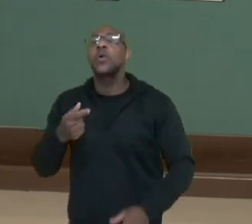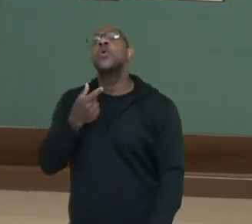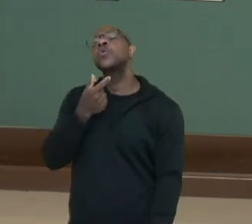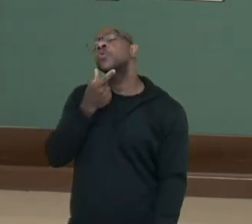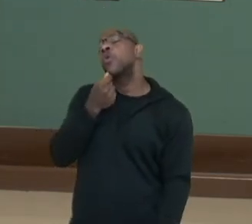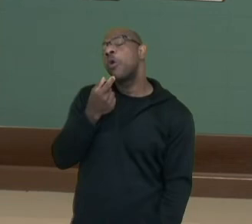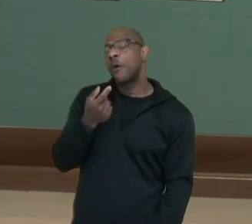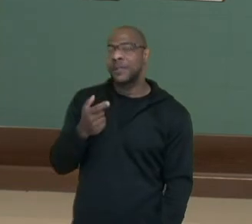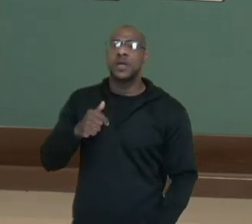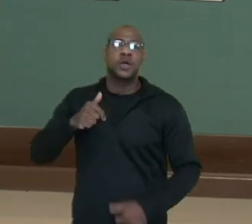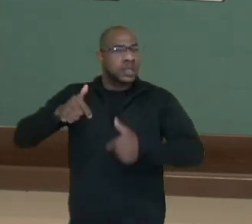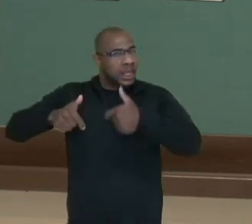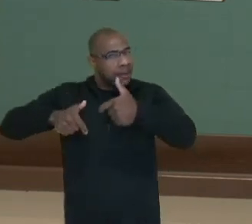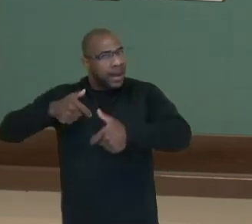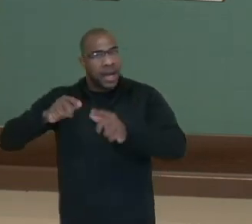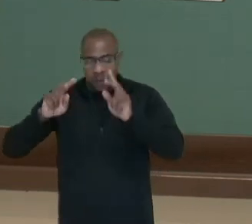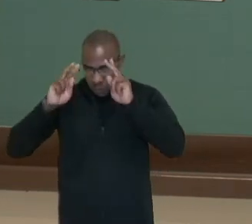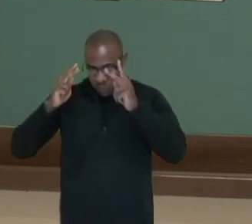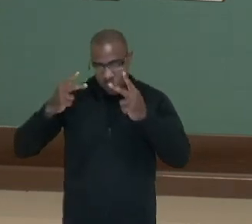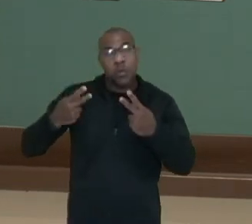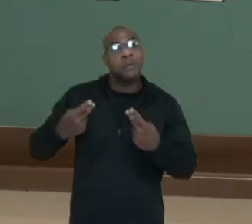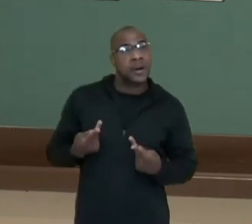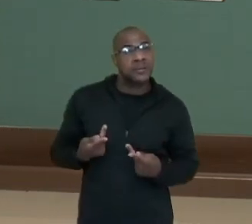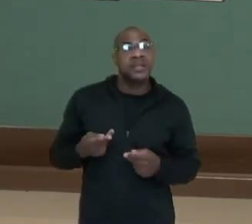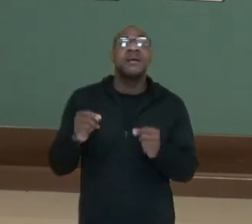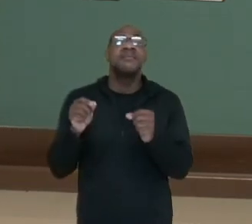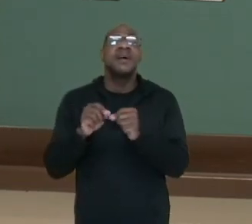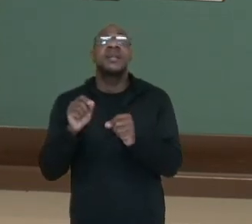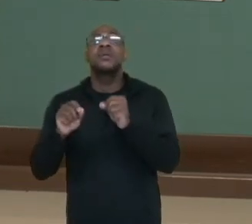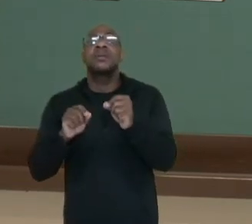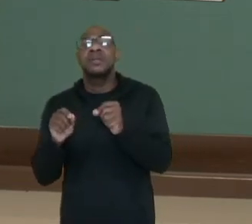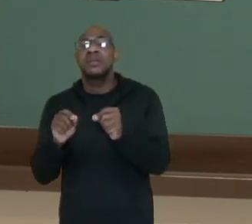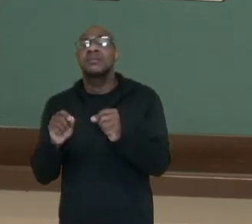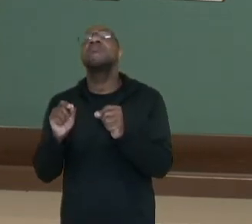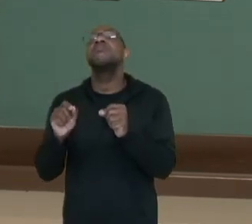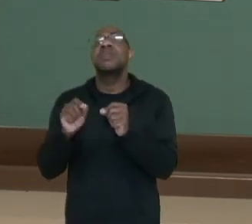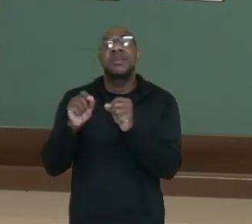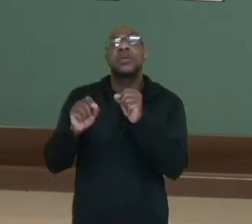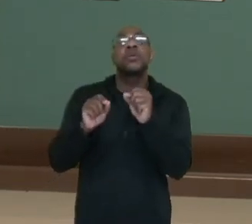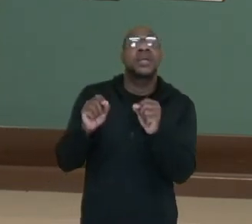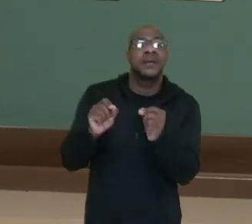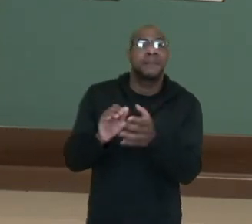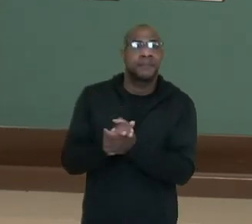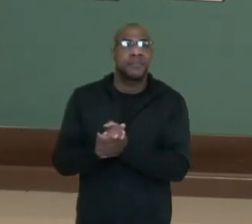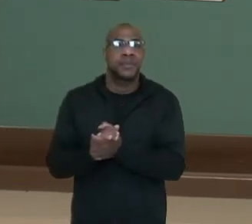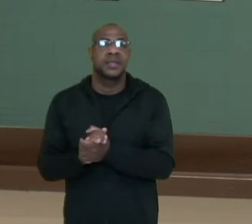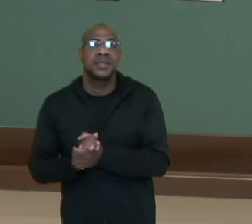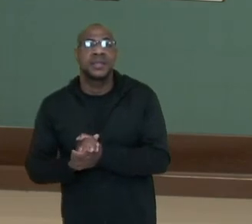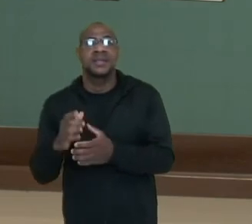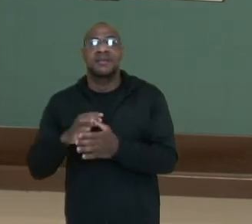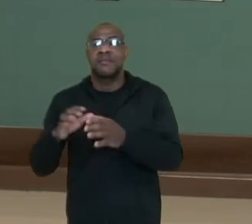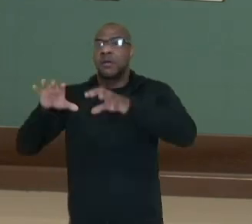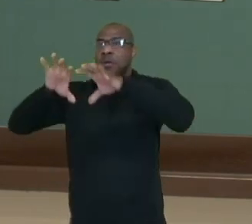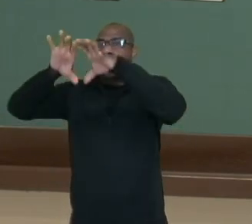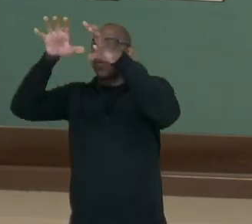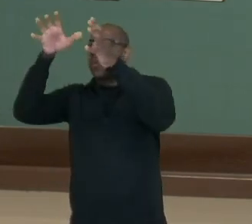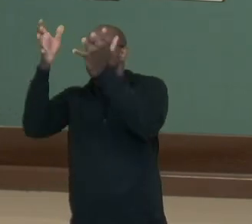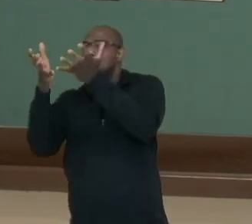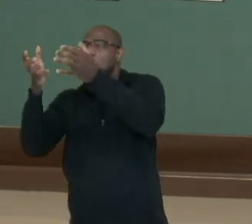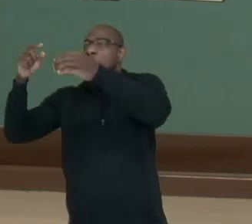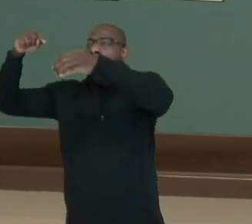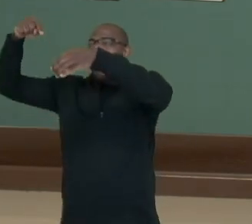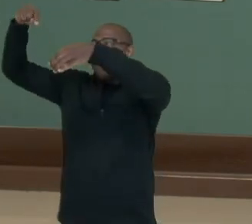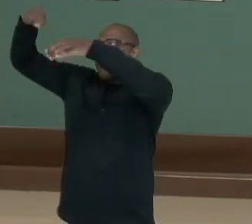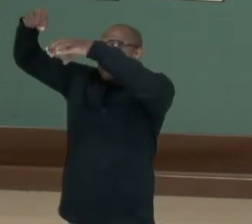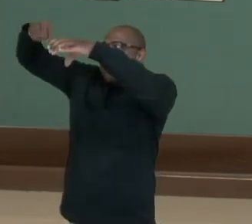humanas estão fazendo com que forma-se o chamado buraco na camada de